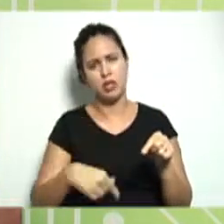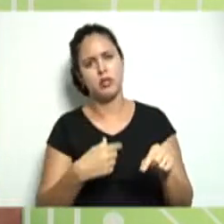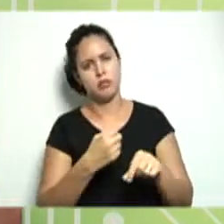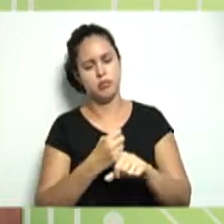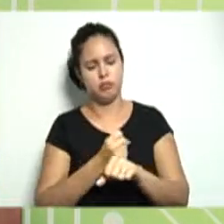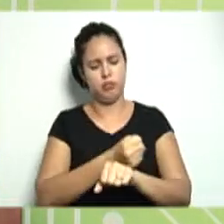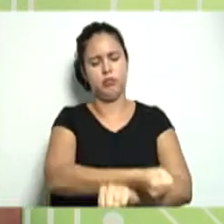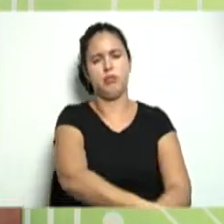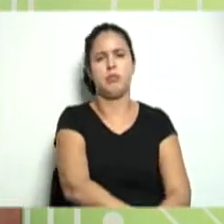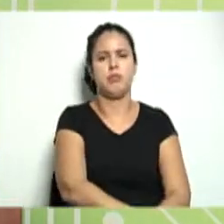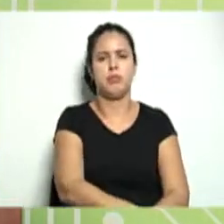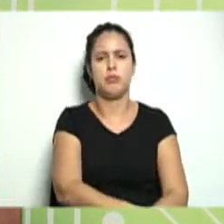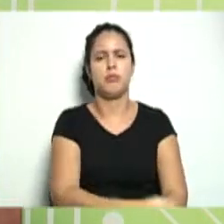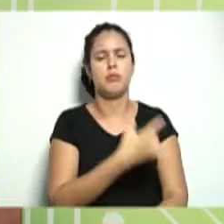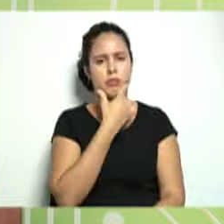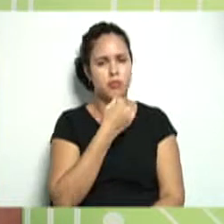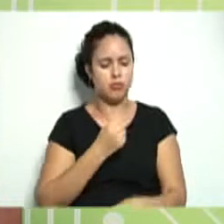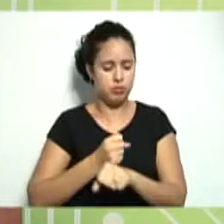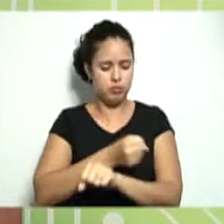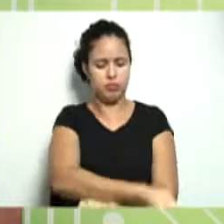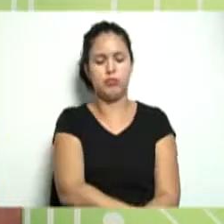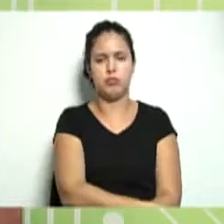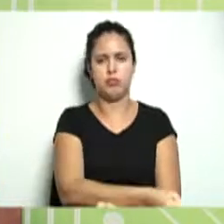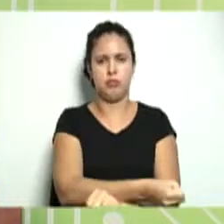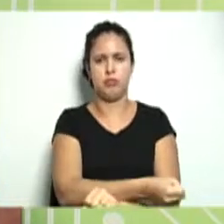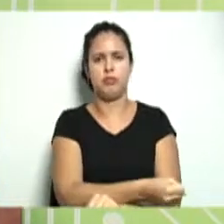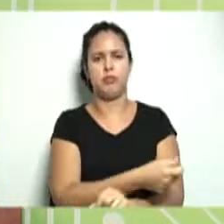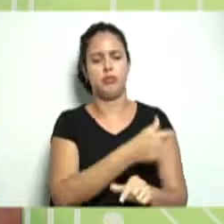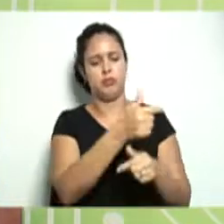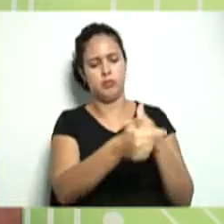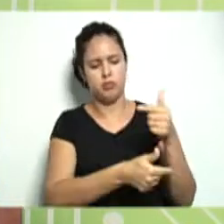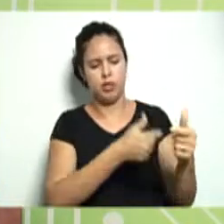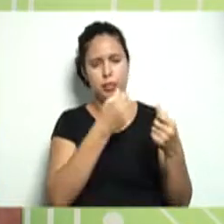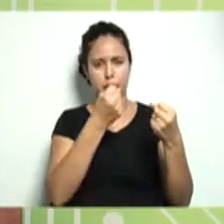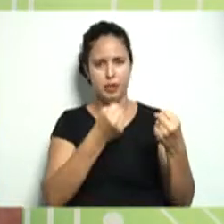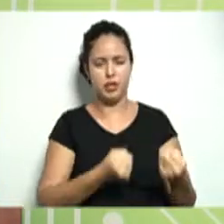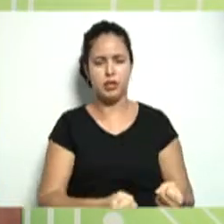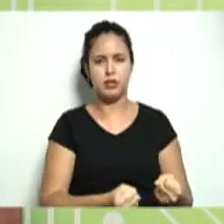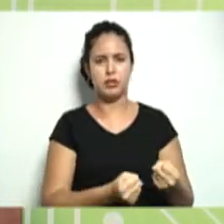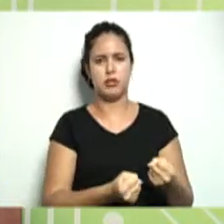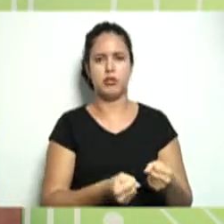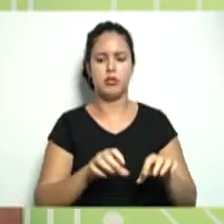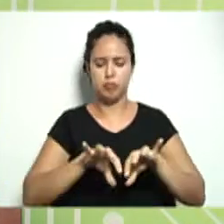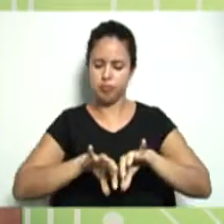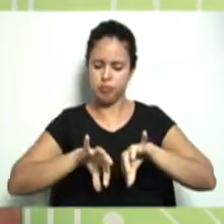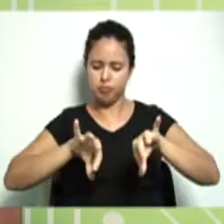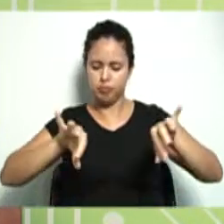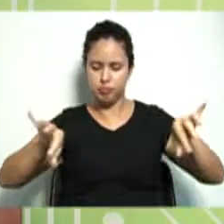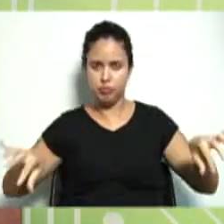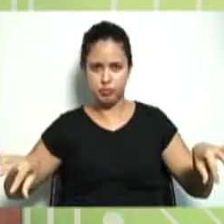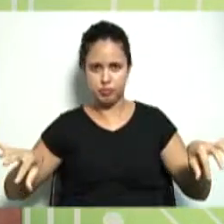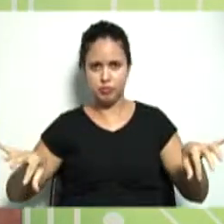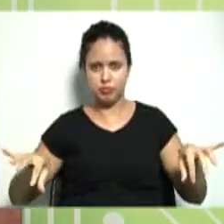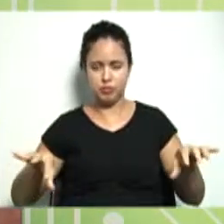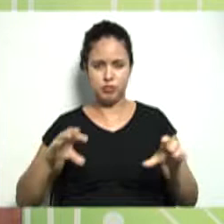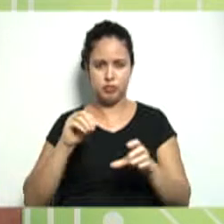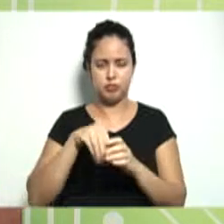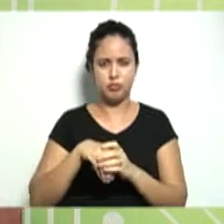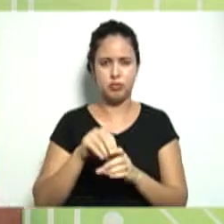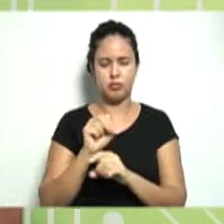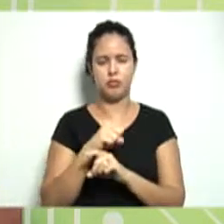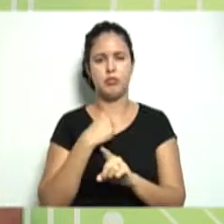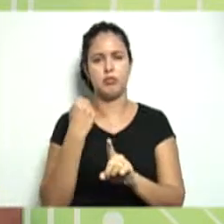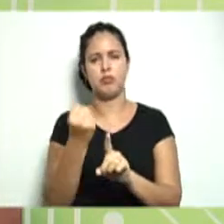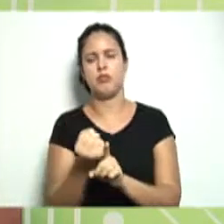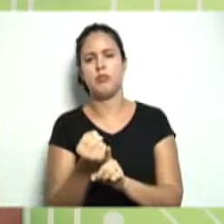os escravos, né? Então, começa a existir essa divisão, mas ainda na sociedade, entre